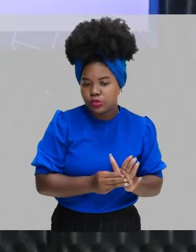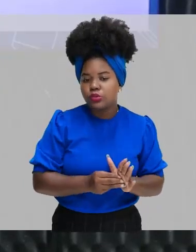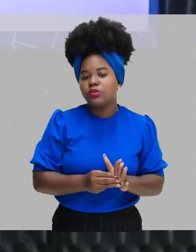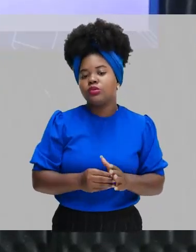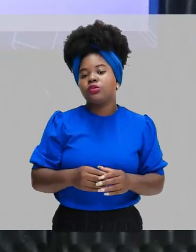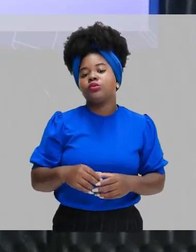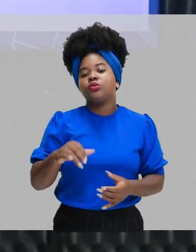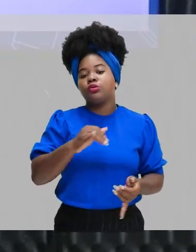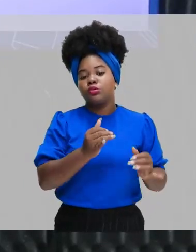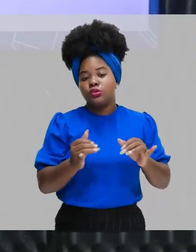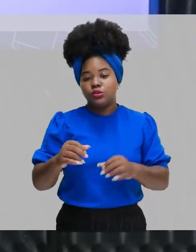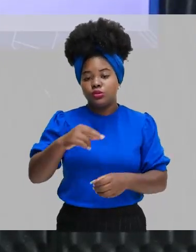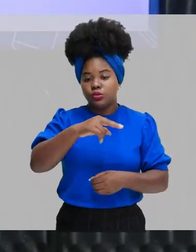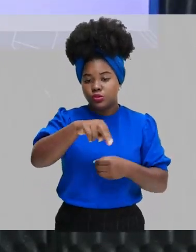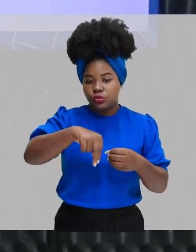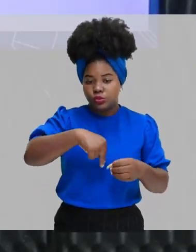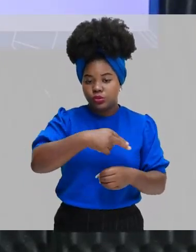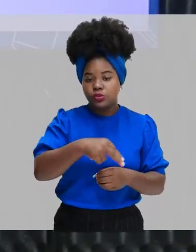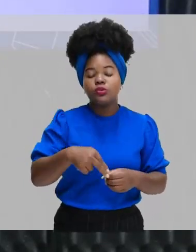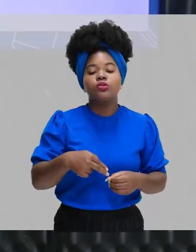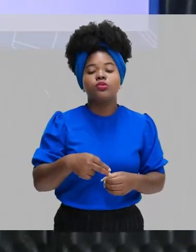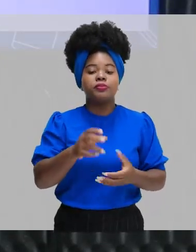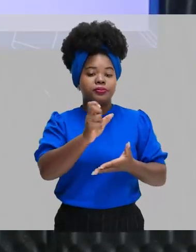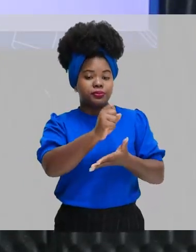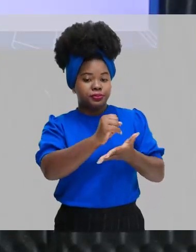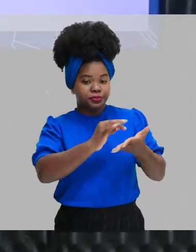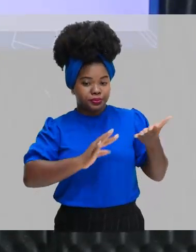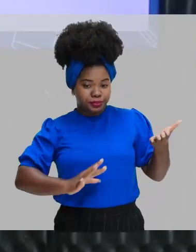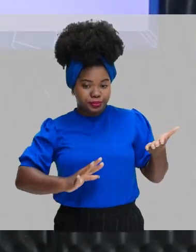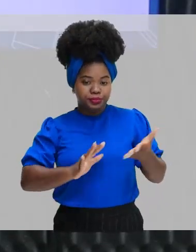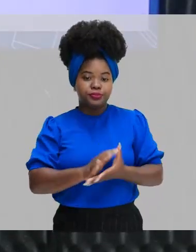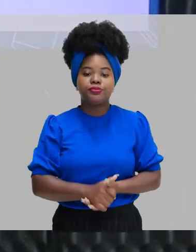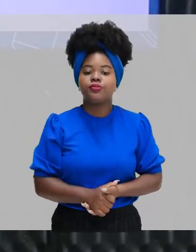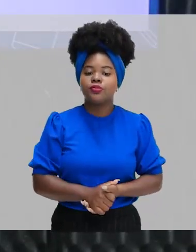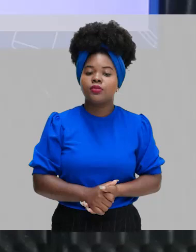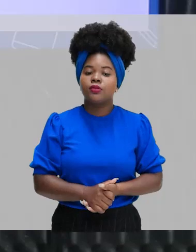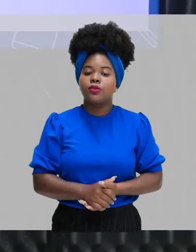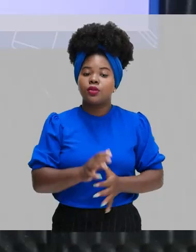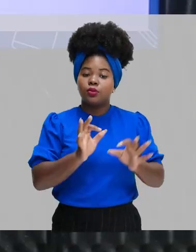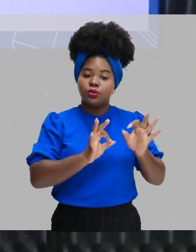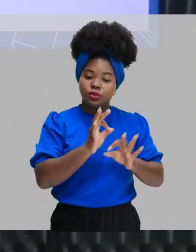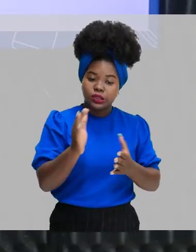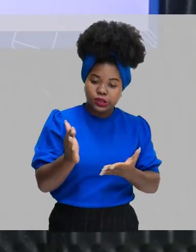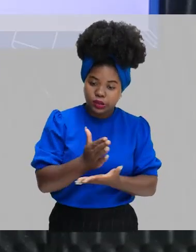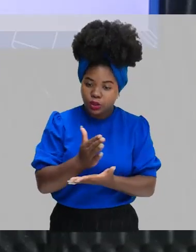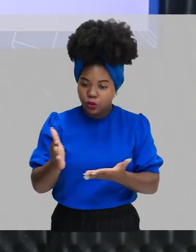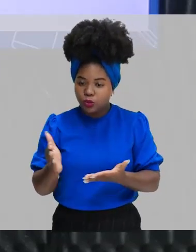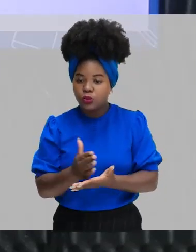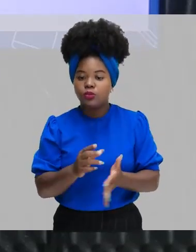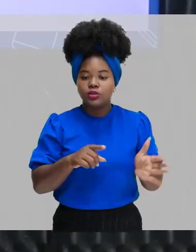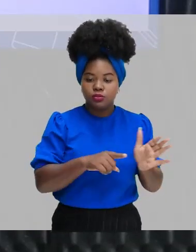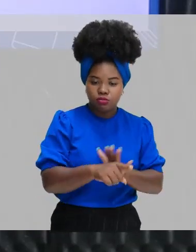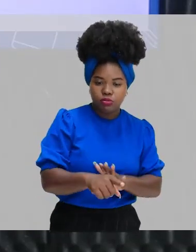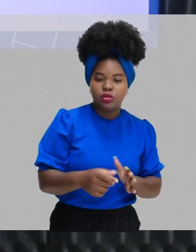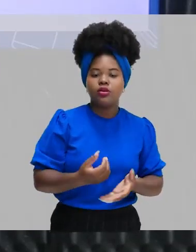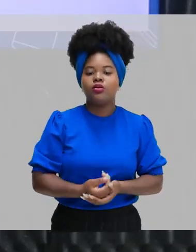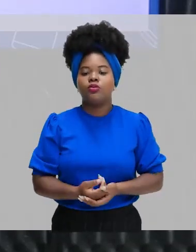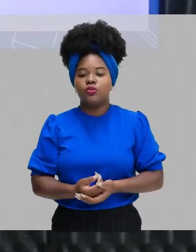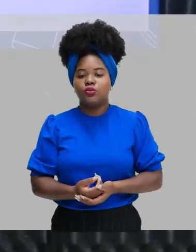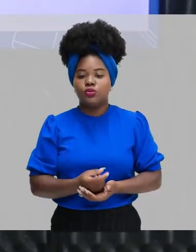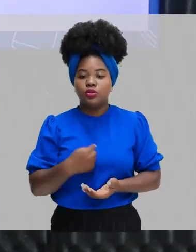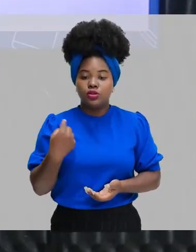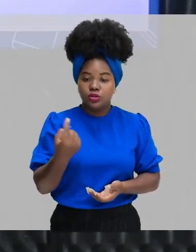através da resolução de exercícios então preparei alguns exercícios nós vamos comentar nós